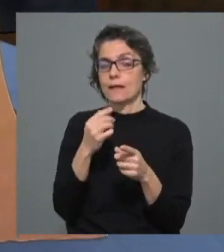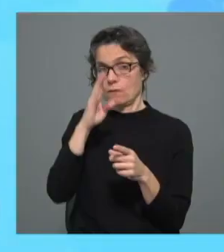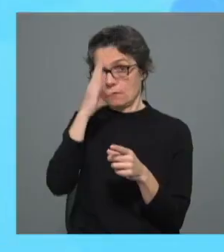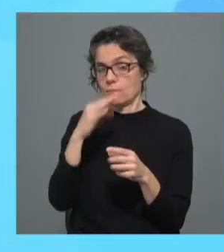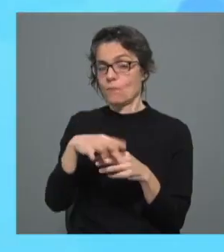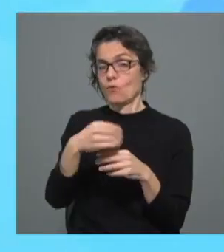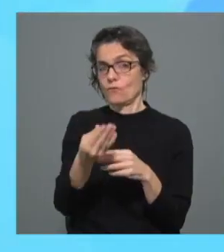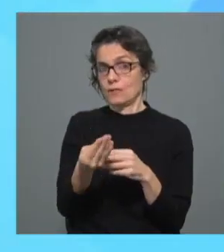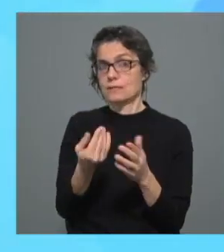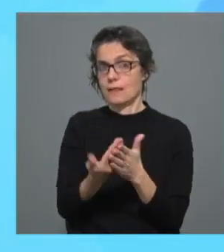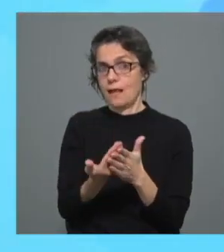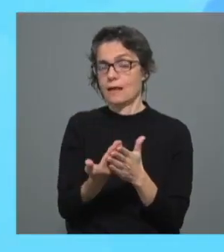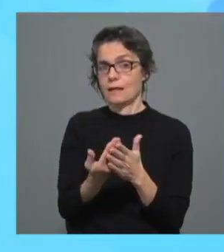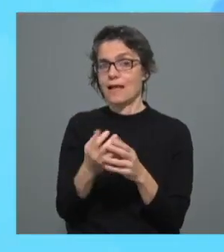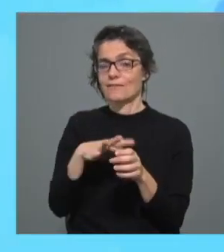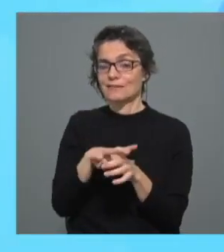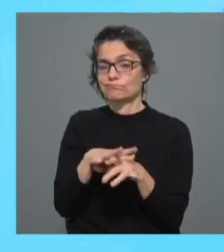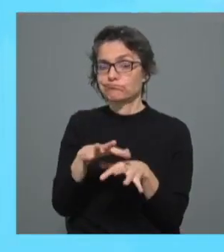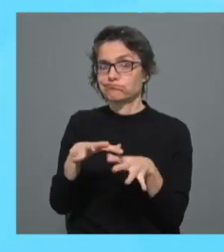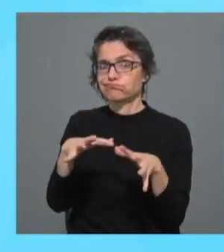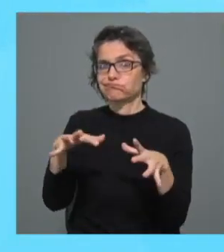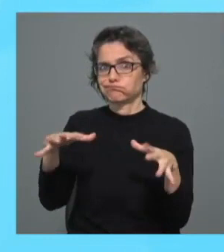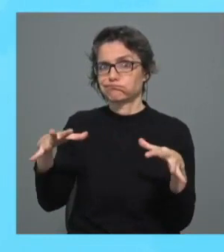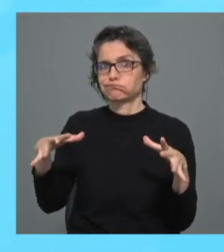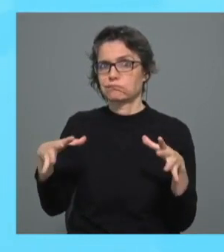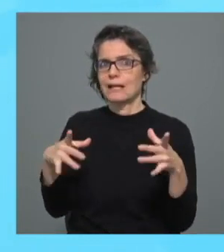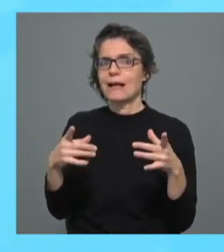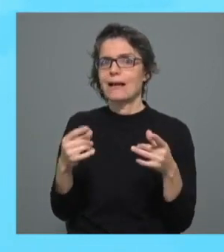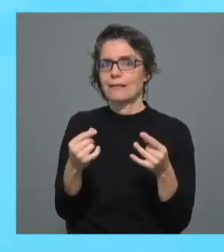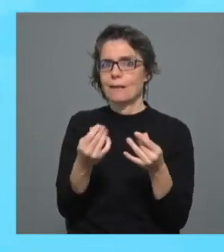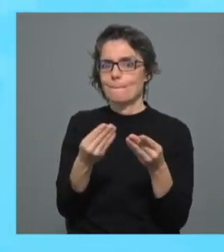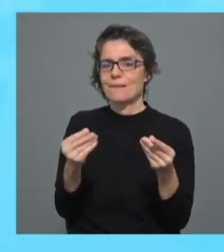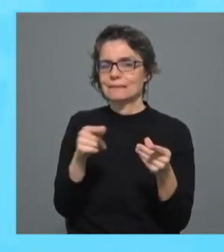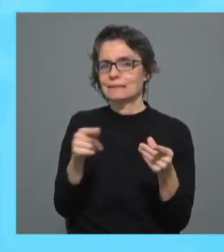efeitos mecânicos, quer efeitos radiológicos, é de tal maneira tremenda que são insuscetíveis de